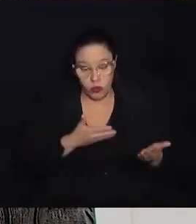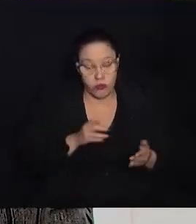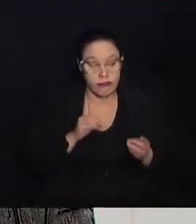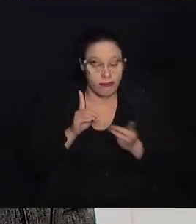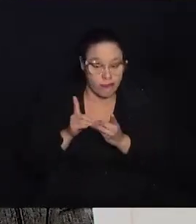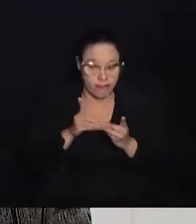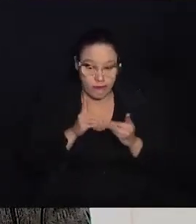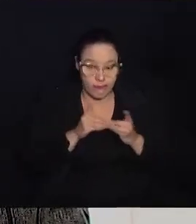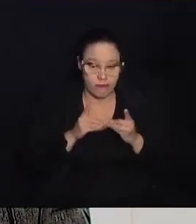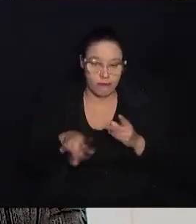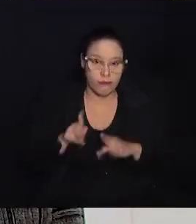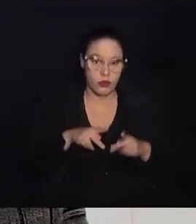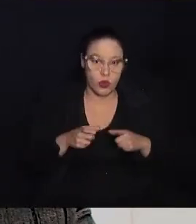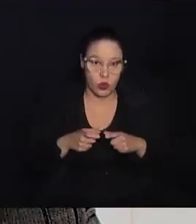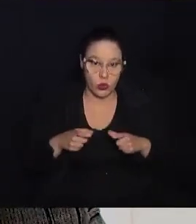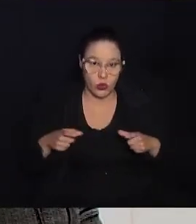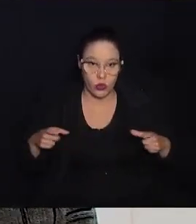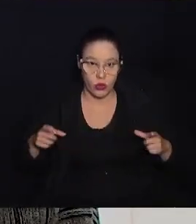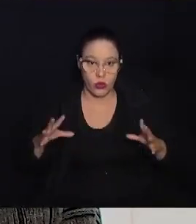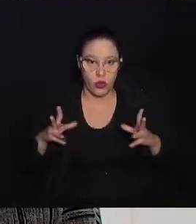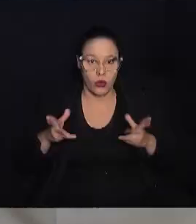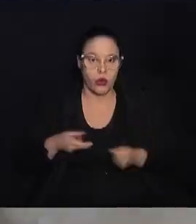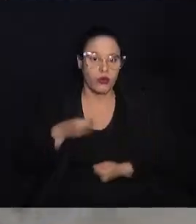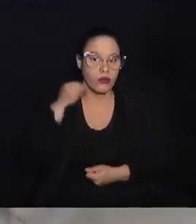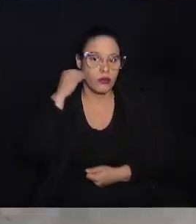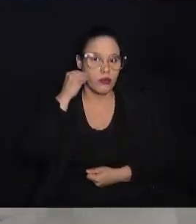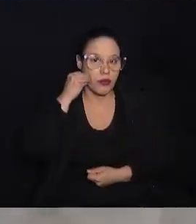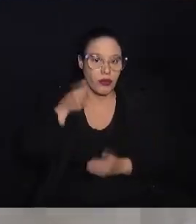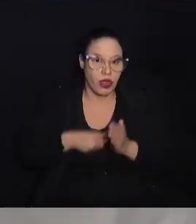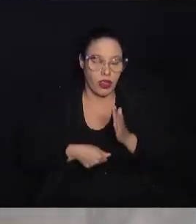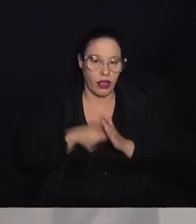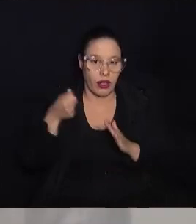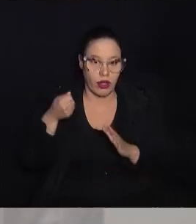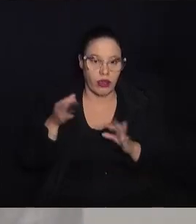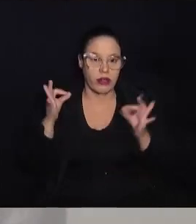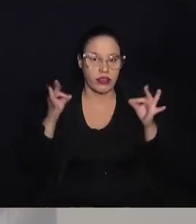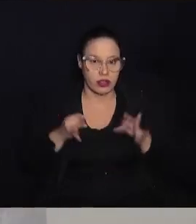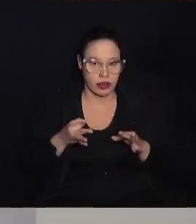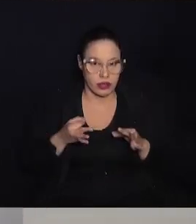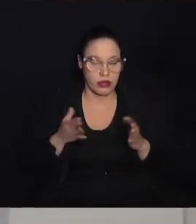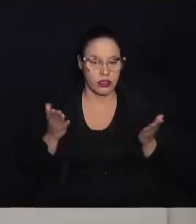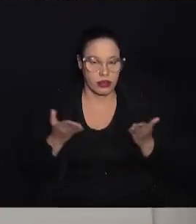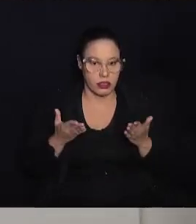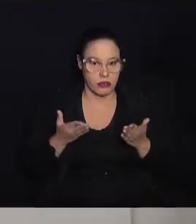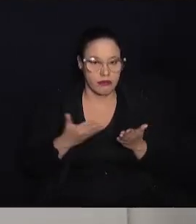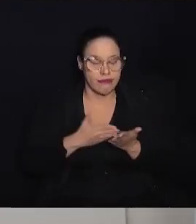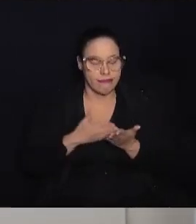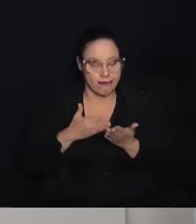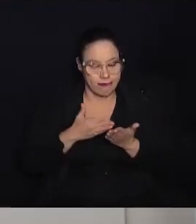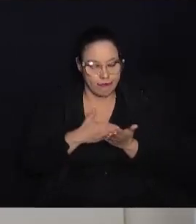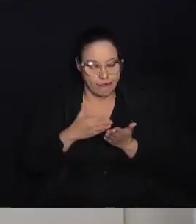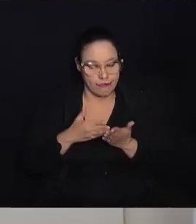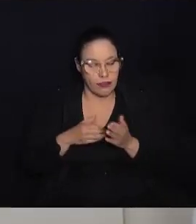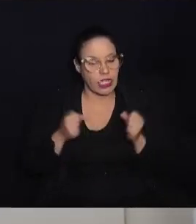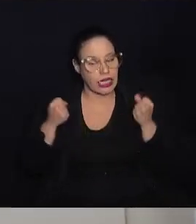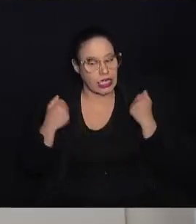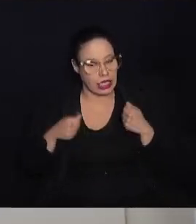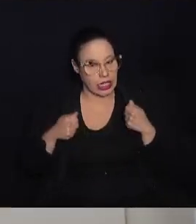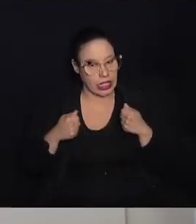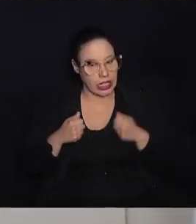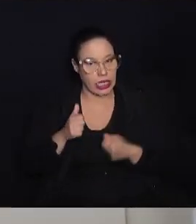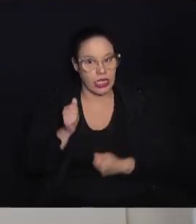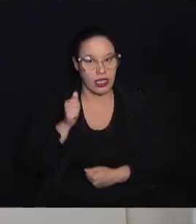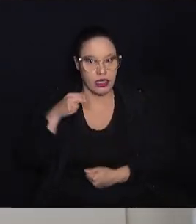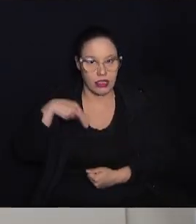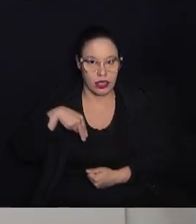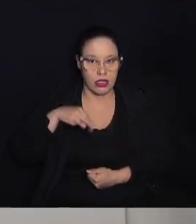barateando e também atendendo uma população maior todos os testes da primeira etapa já foram realizados de acordo com